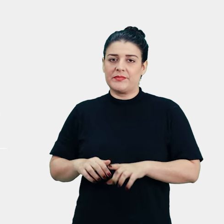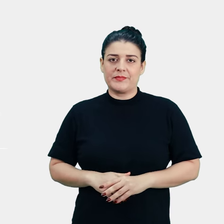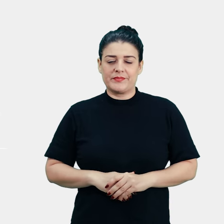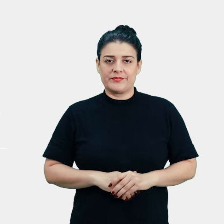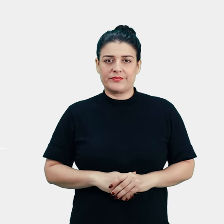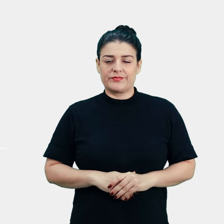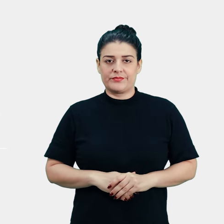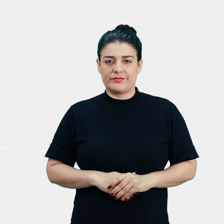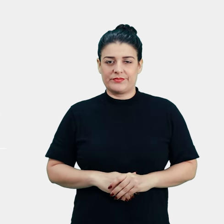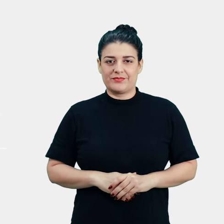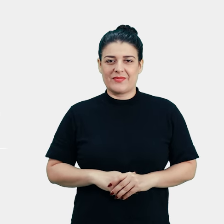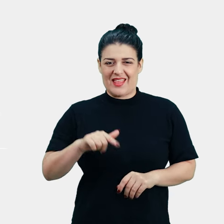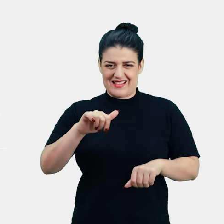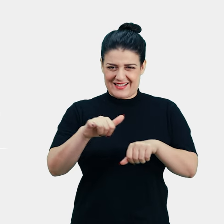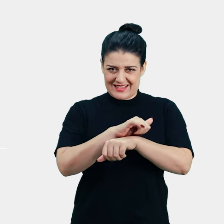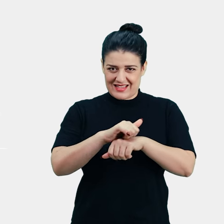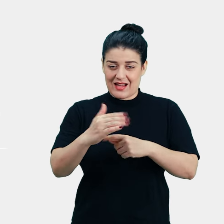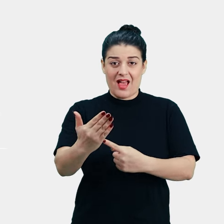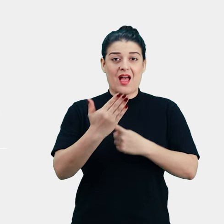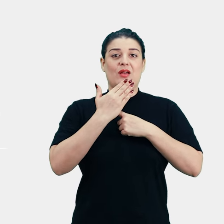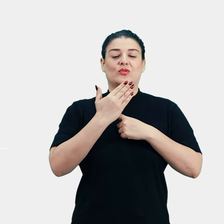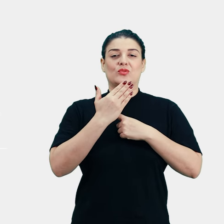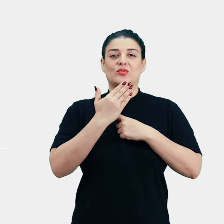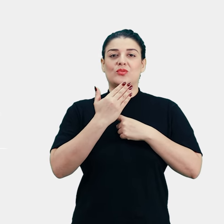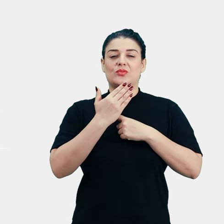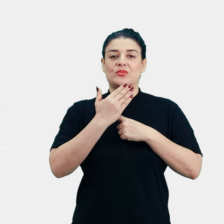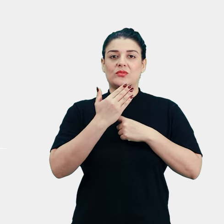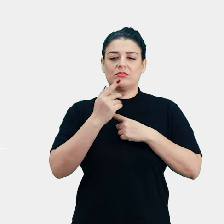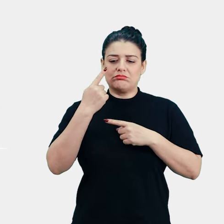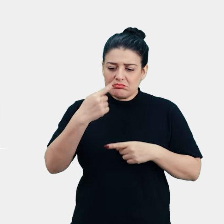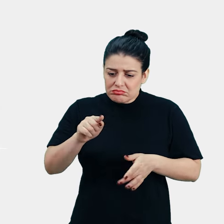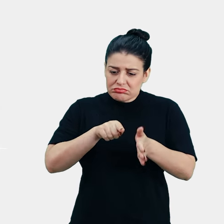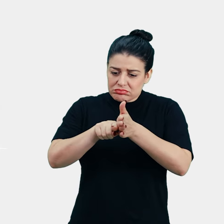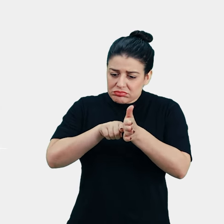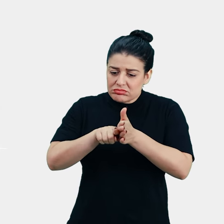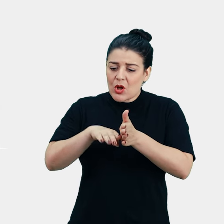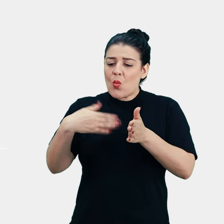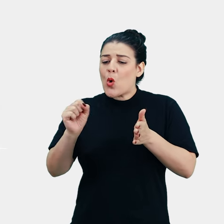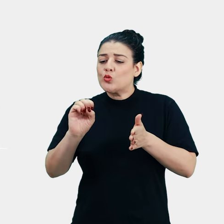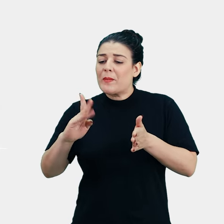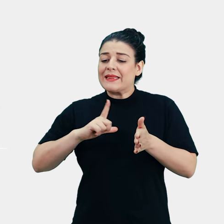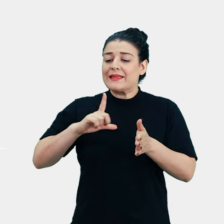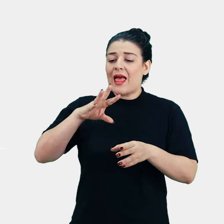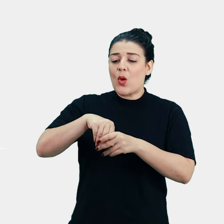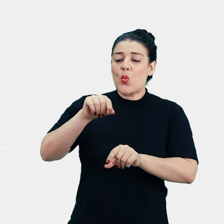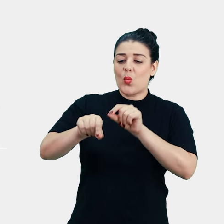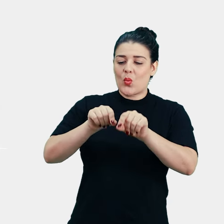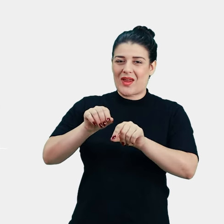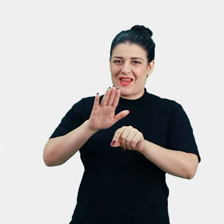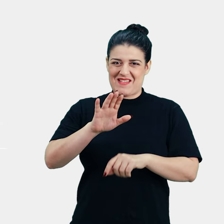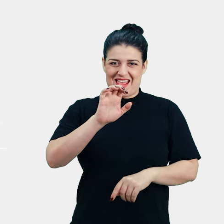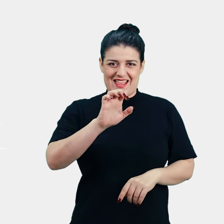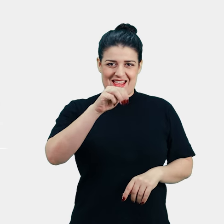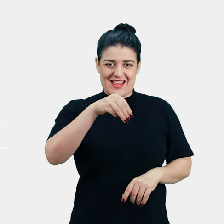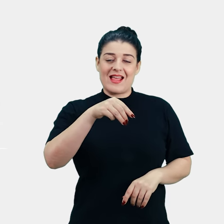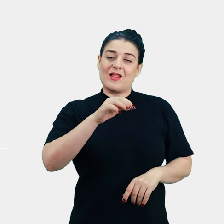E aí, essa técnica nos possibilita, né, verificar a presença de substâncias. Mas como é o espectrômetro de massa, a